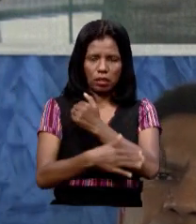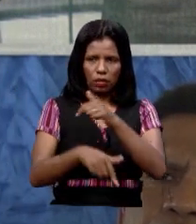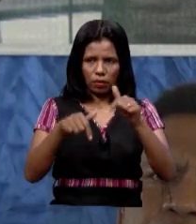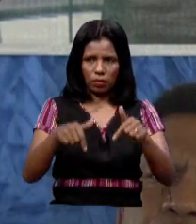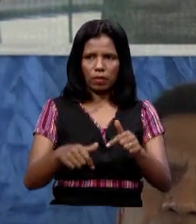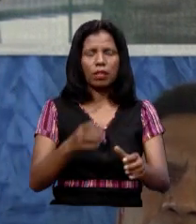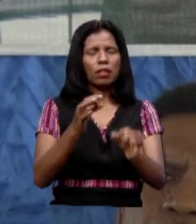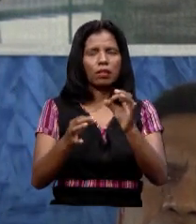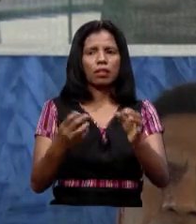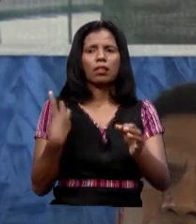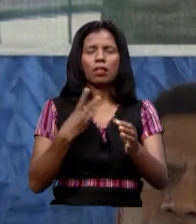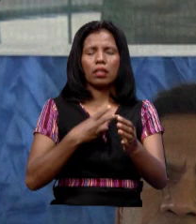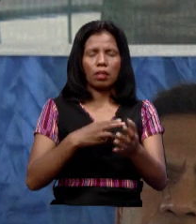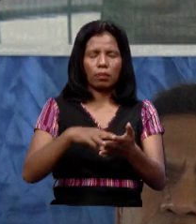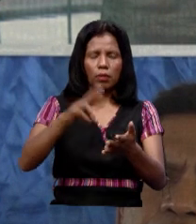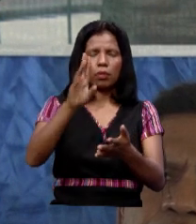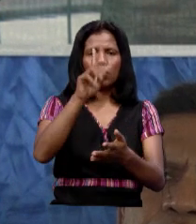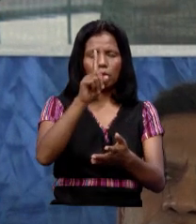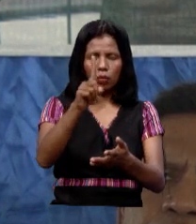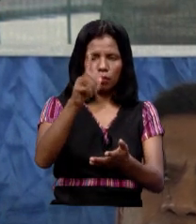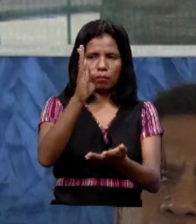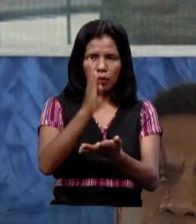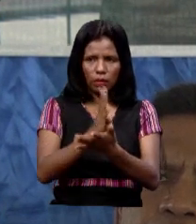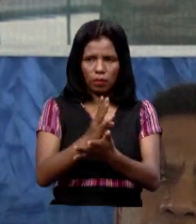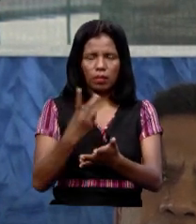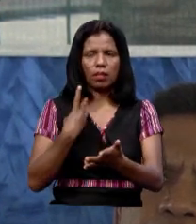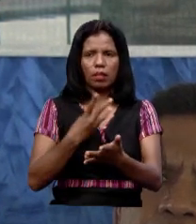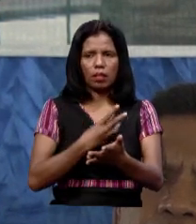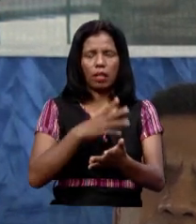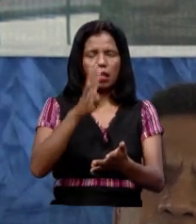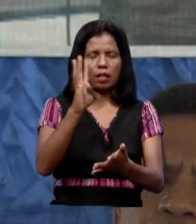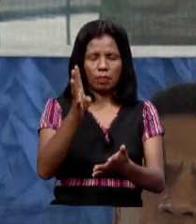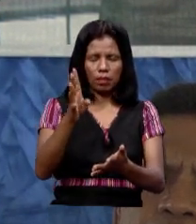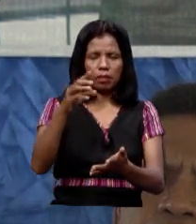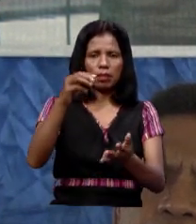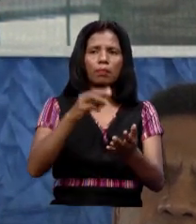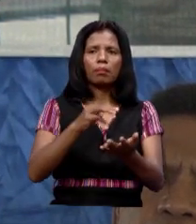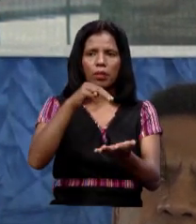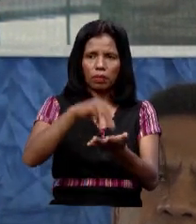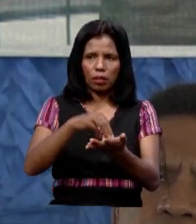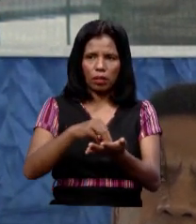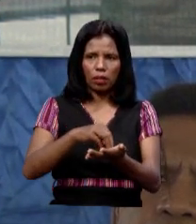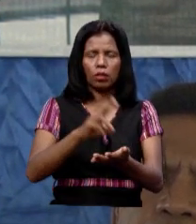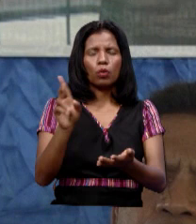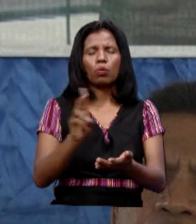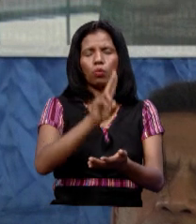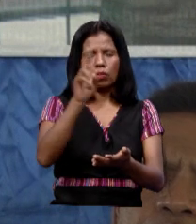Se te aprova 1 bilhão e te tem que 400 milhões de reais lá, né? Até circula a economia